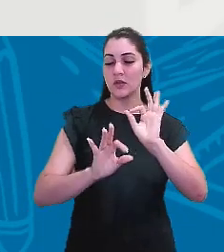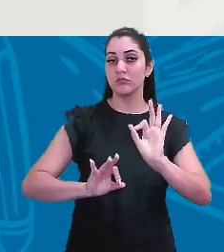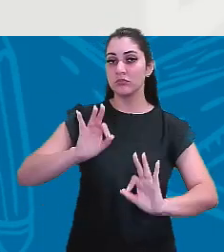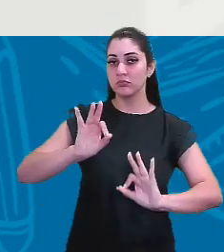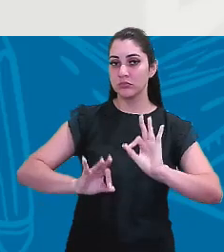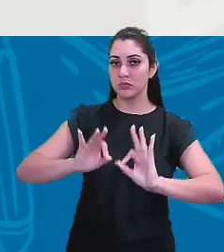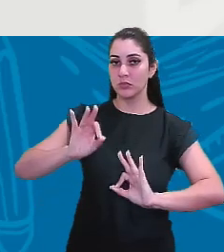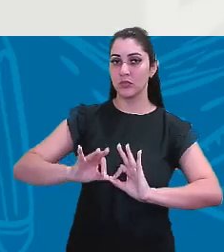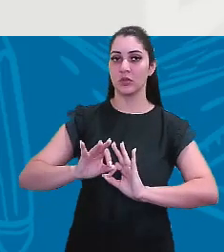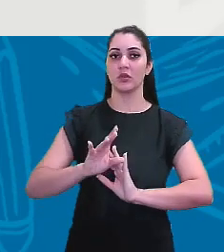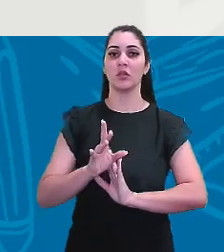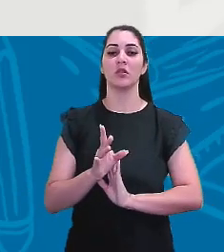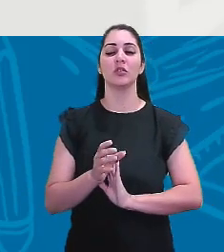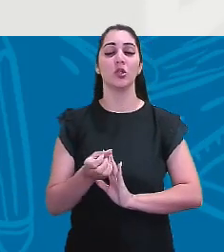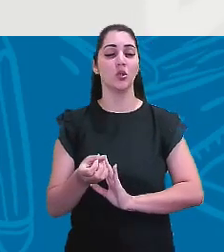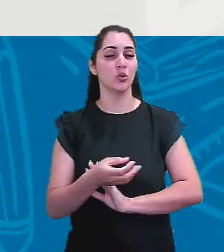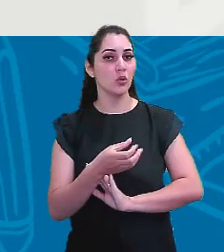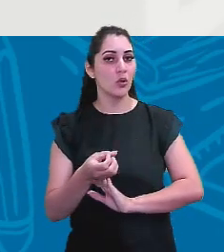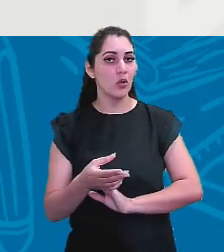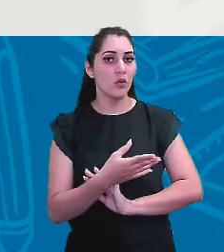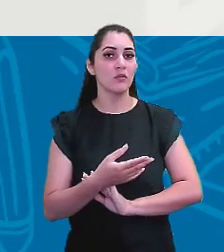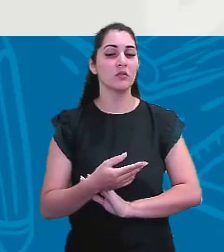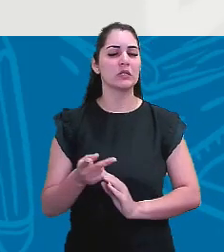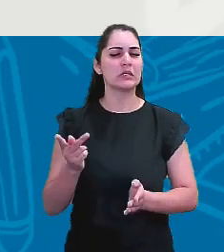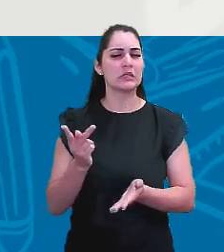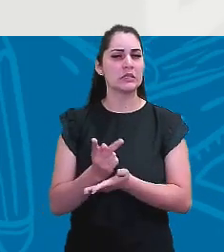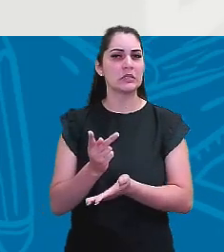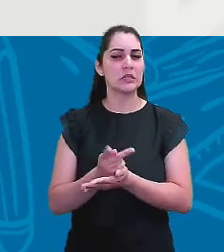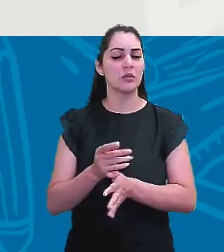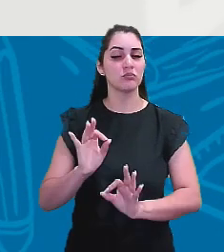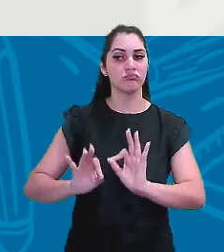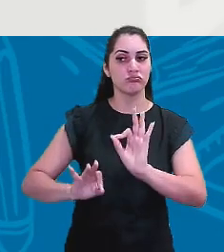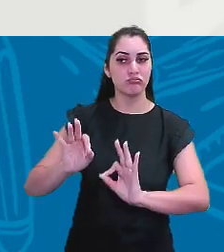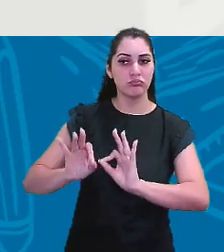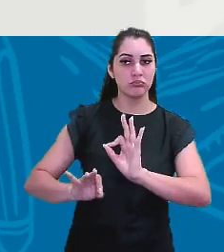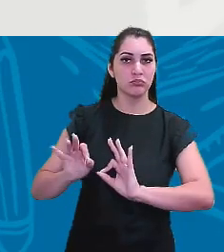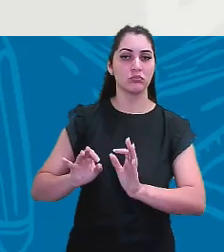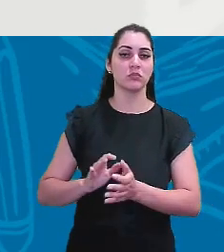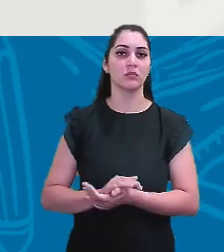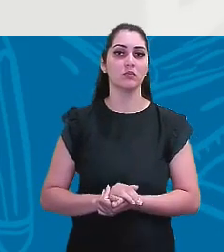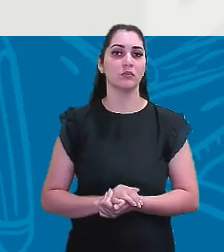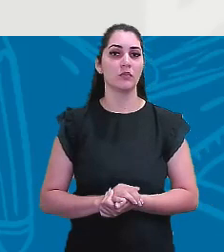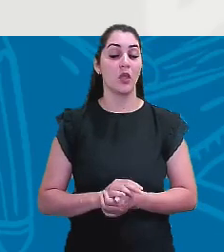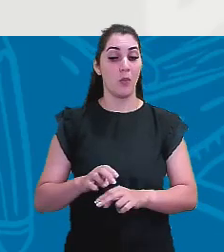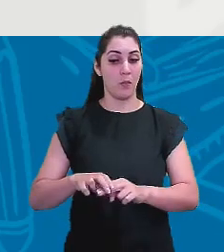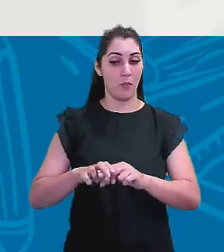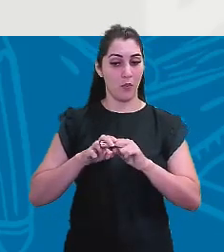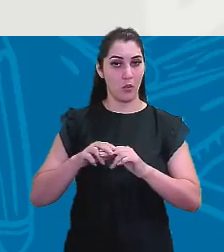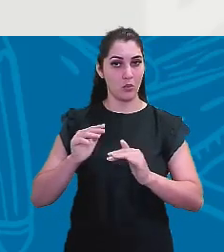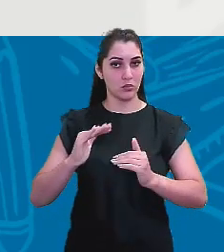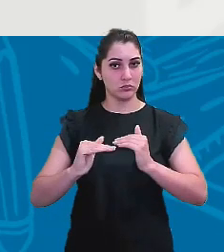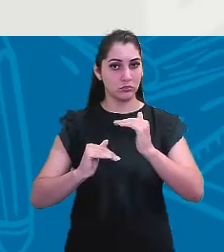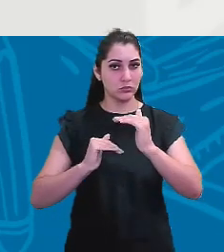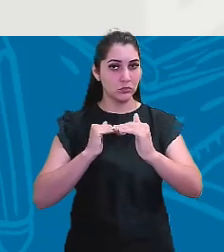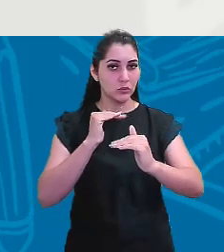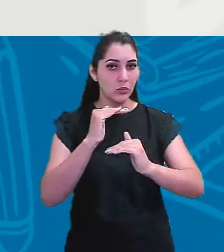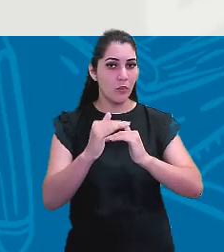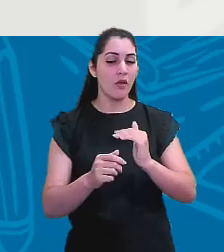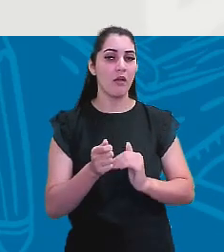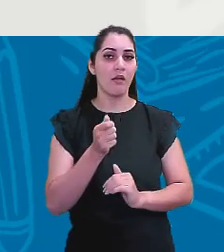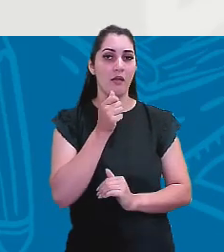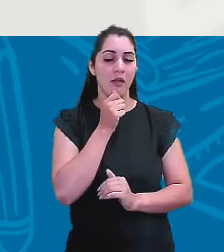formação de dobramentos modernos, né? E vão sempre se formando por conta do processo ainda ativo, né, do